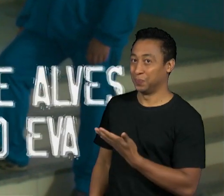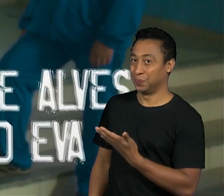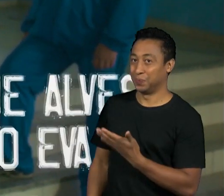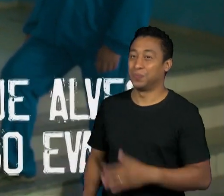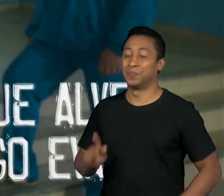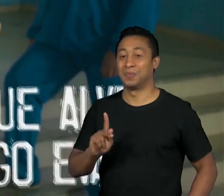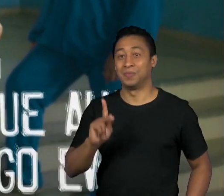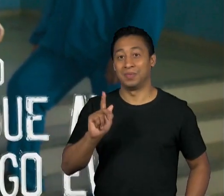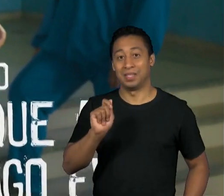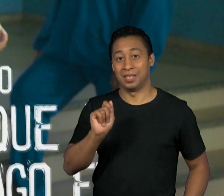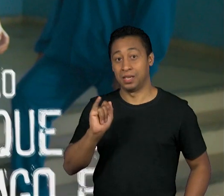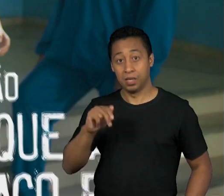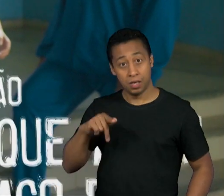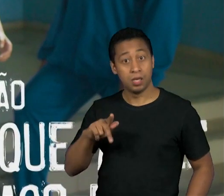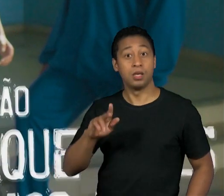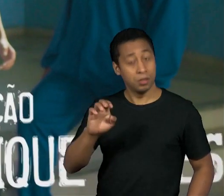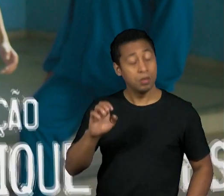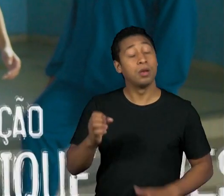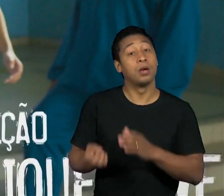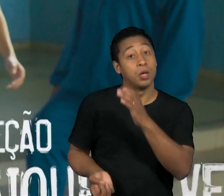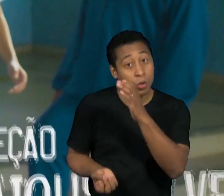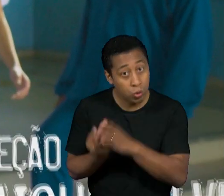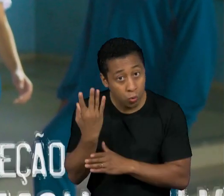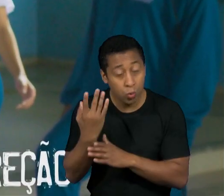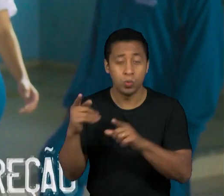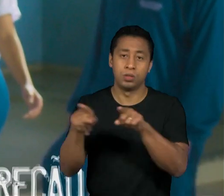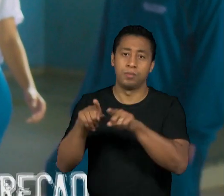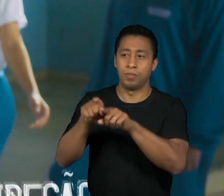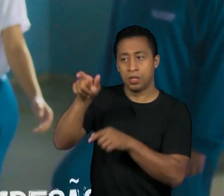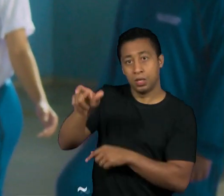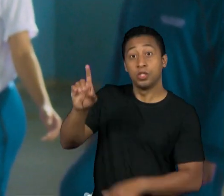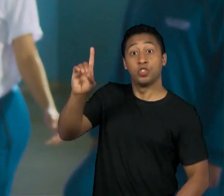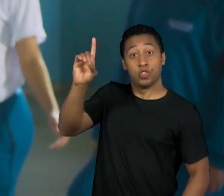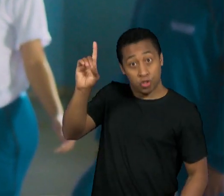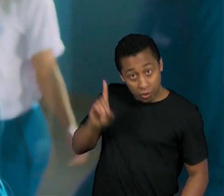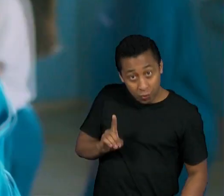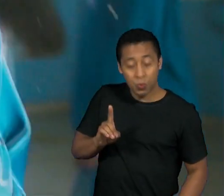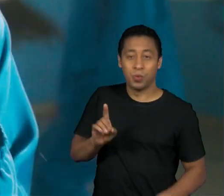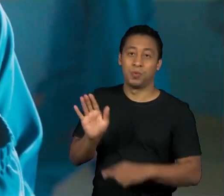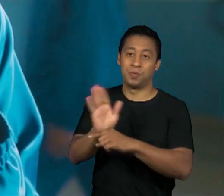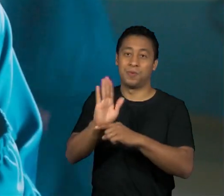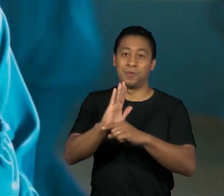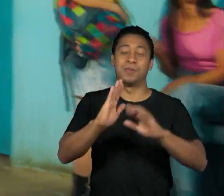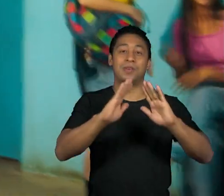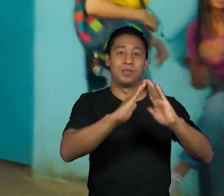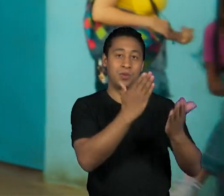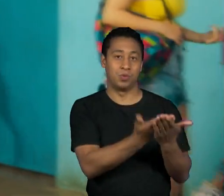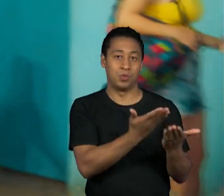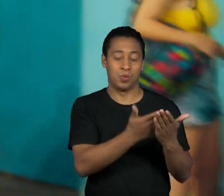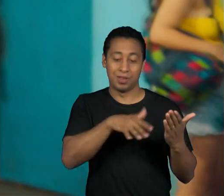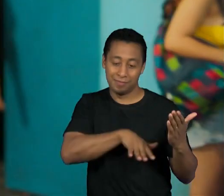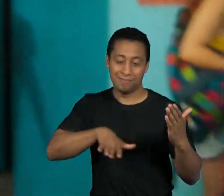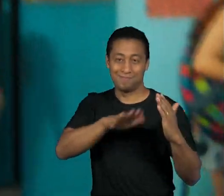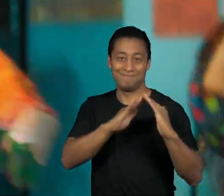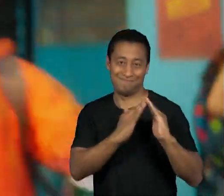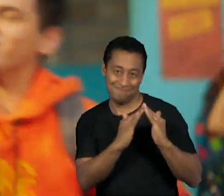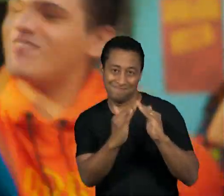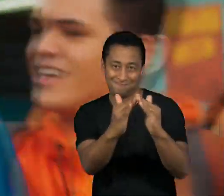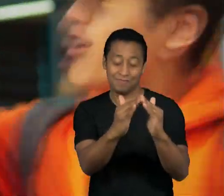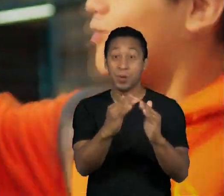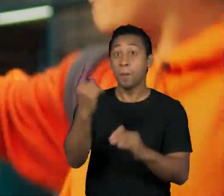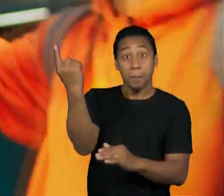O Kaique, que é o criador e um dos diretores do Escola de Quebrada. Que é o nosso primeiro